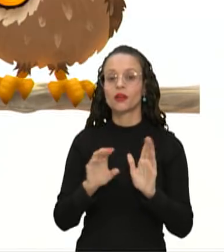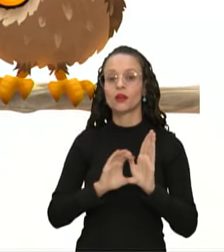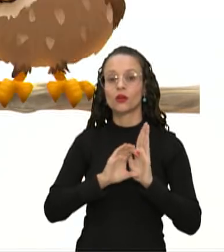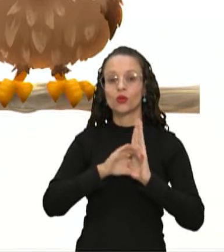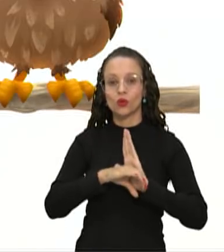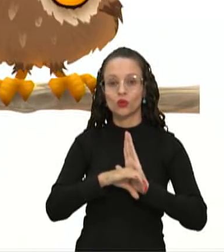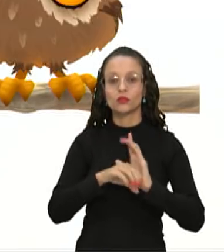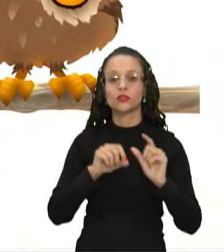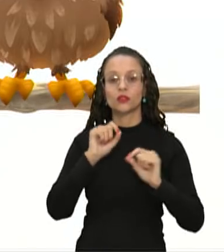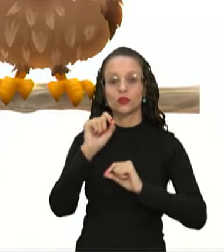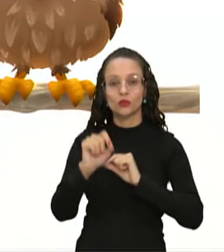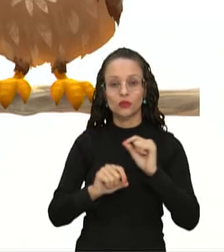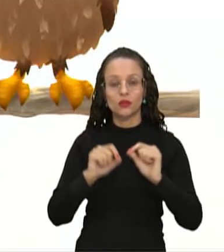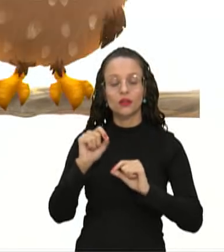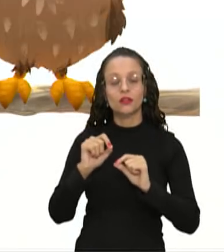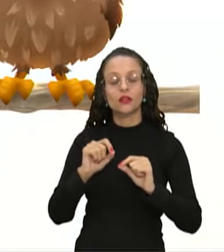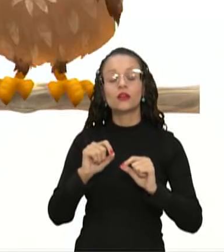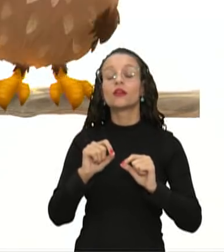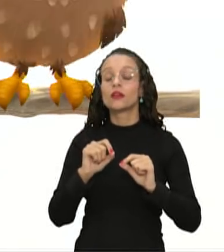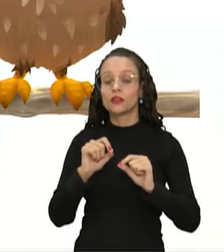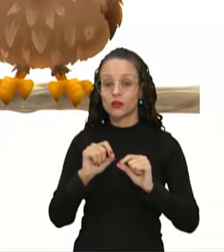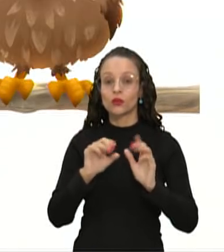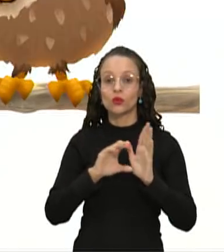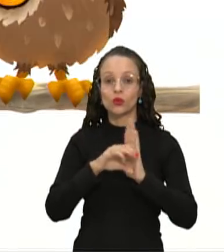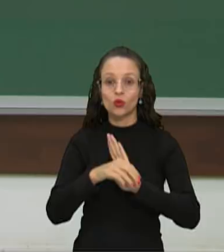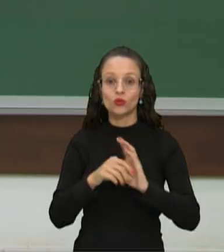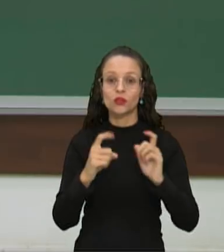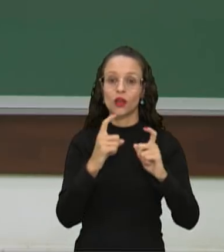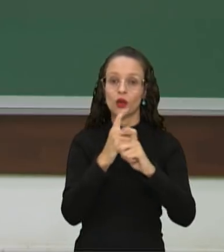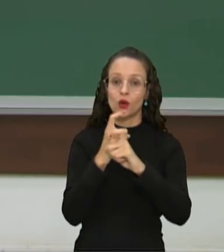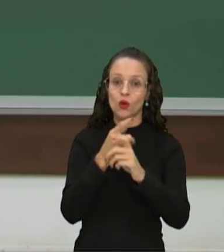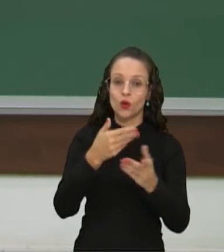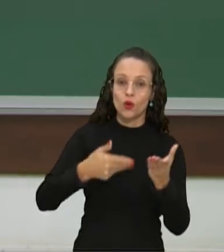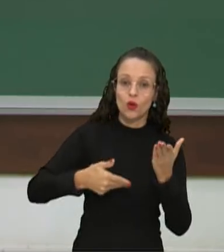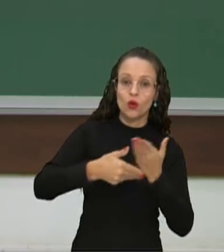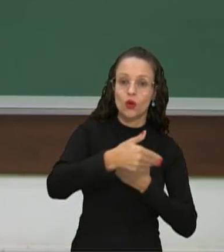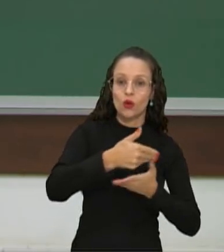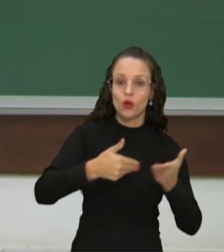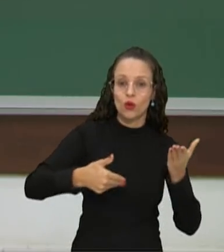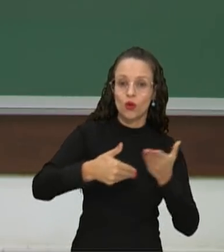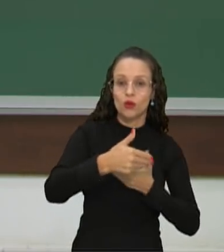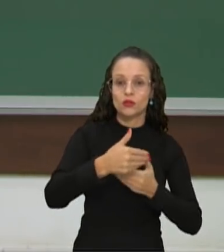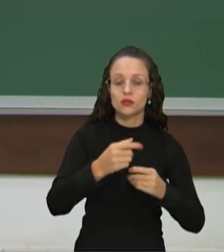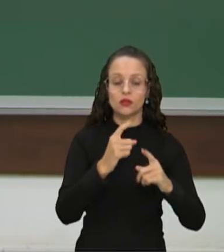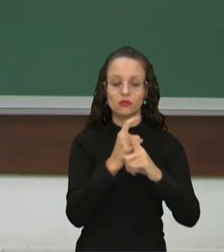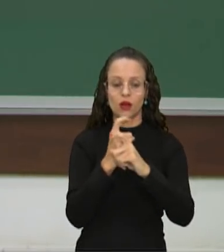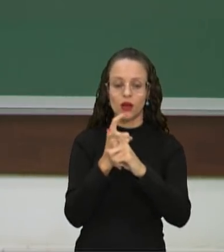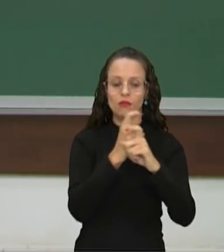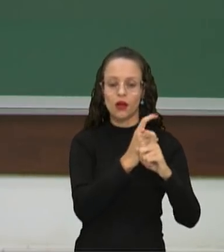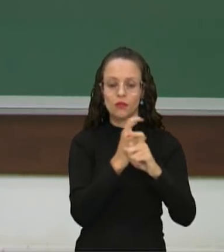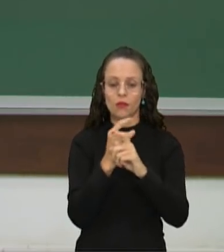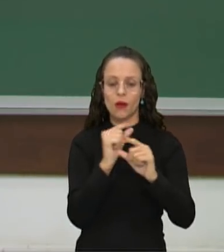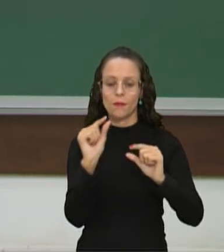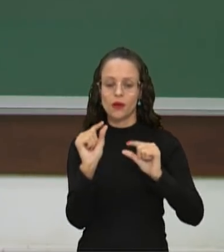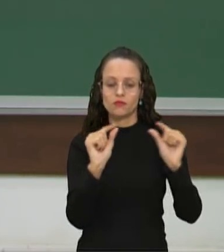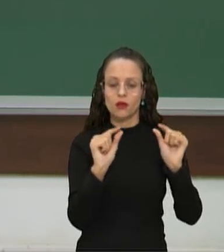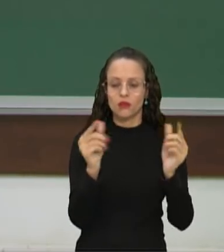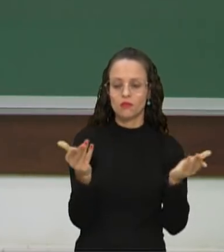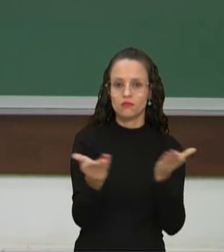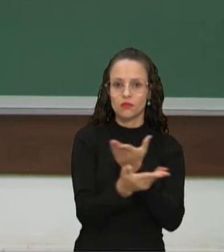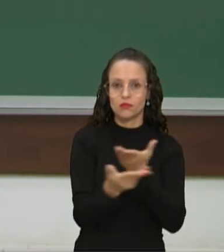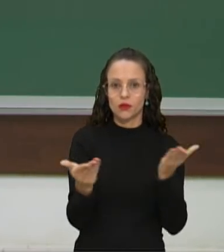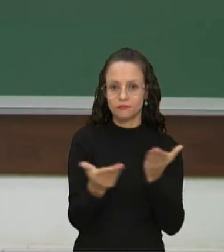né, que a gente chama isso de linkage também, e o conceito de crossing over, que é quando eles trocam um pedaço entre eles, trocam as cromátides